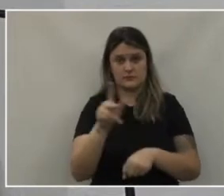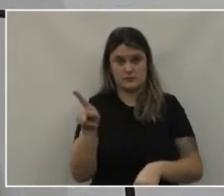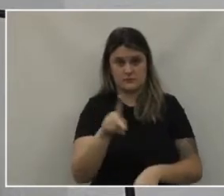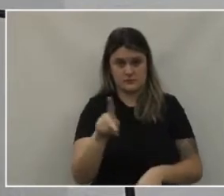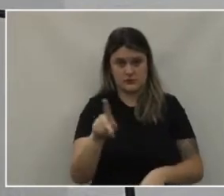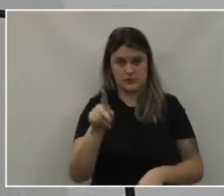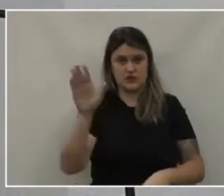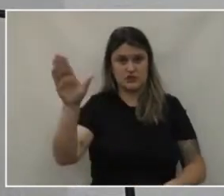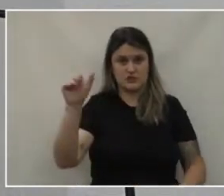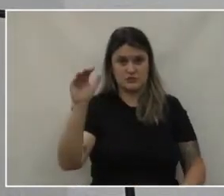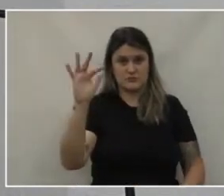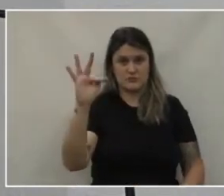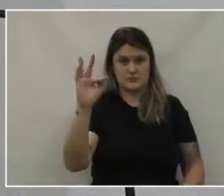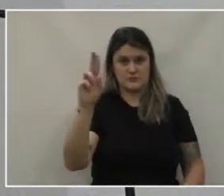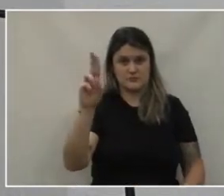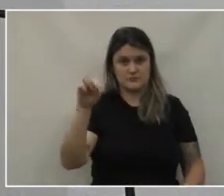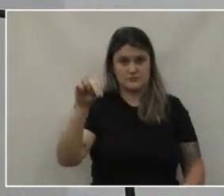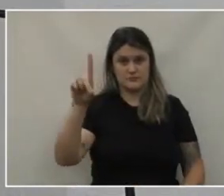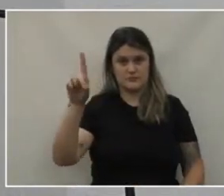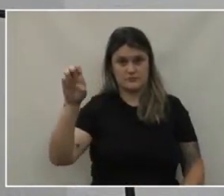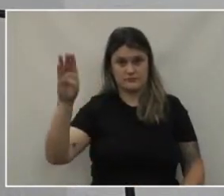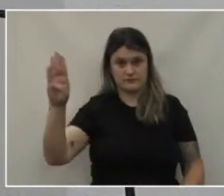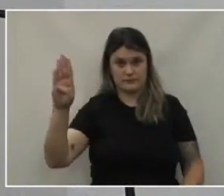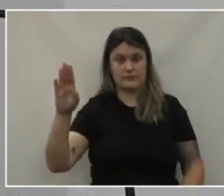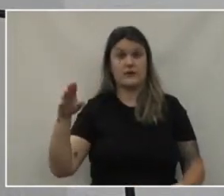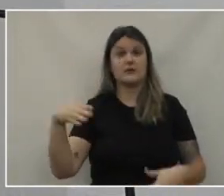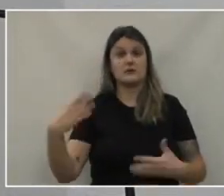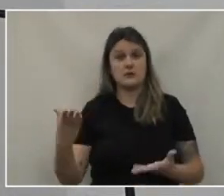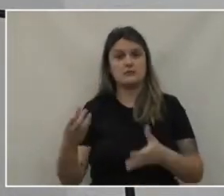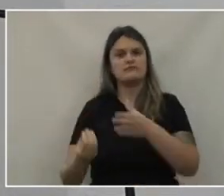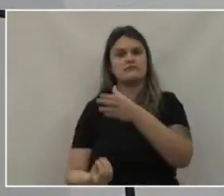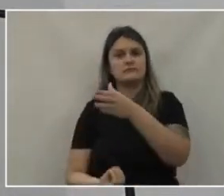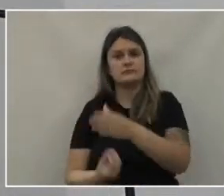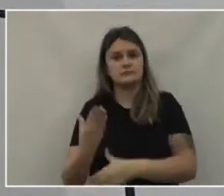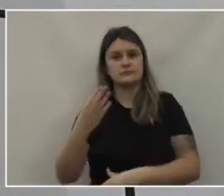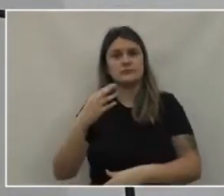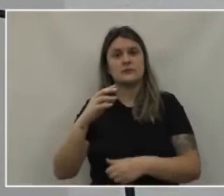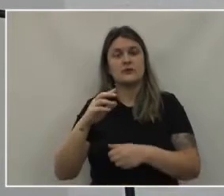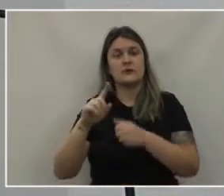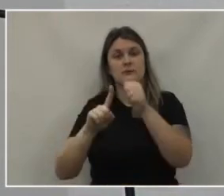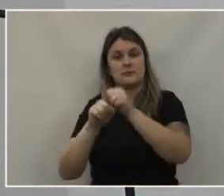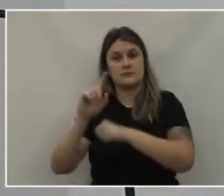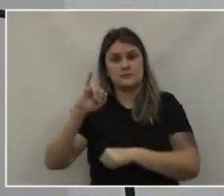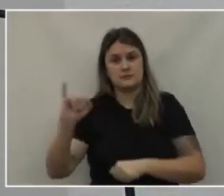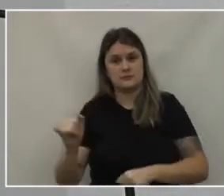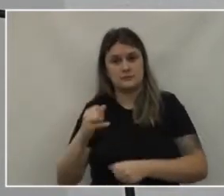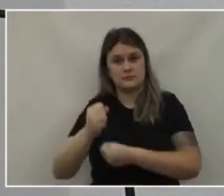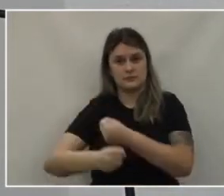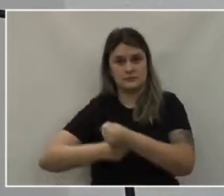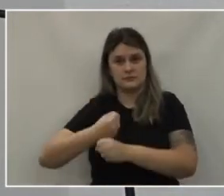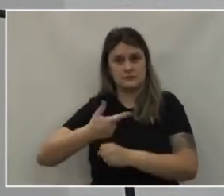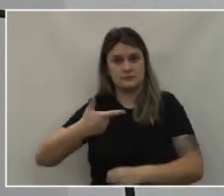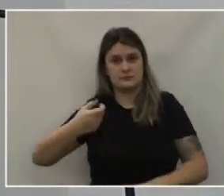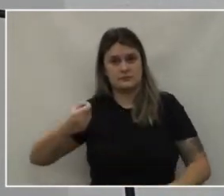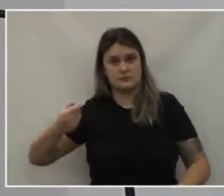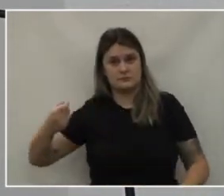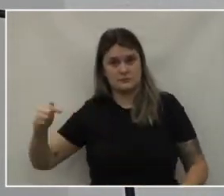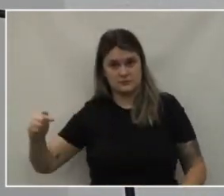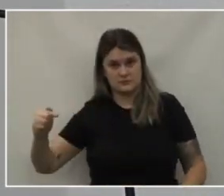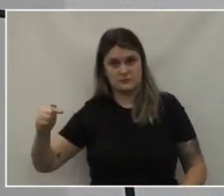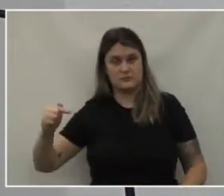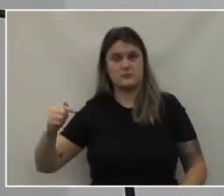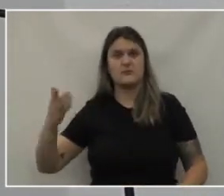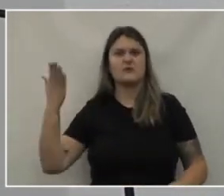Fundeb. Este fundo ele foi criado em janeiro de 2007 para substituir o Fundef,